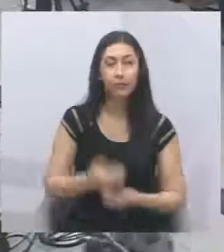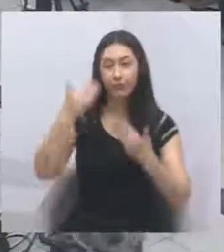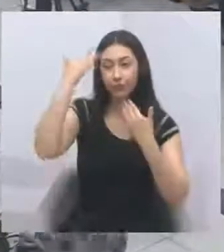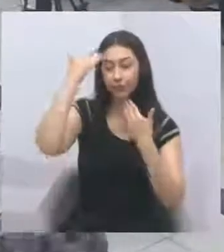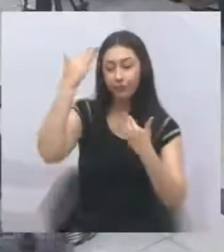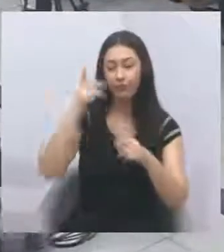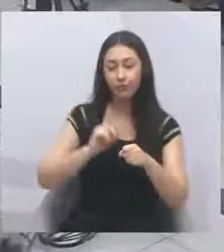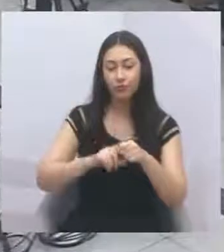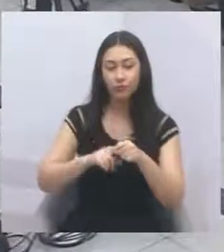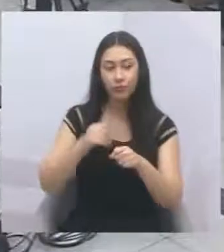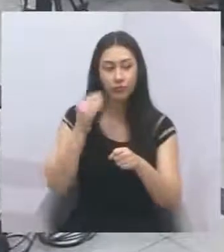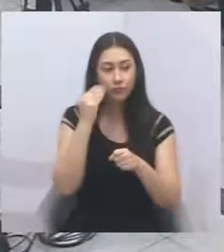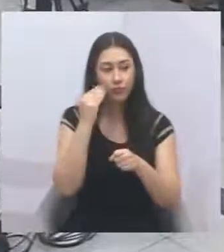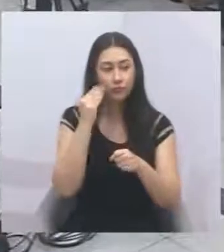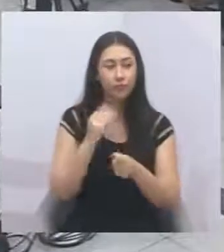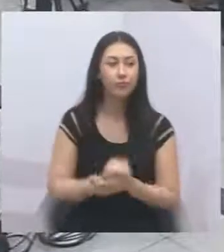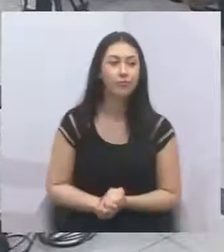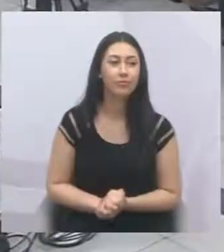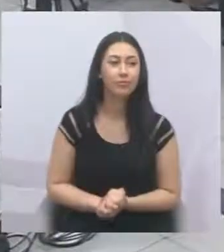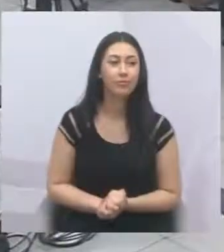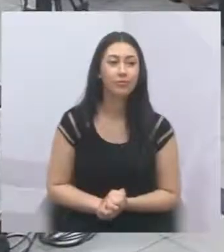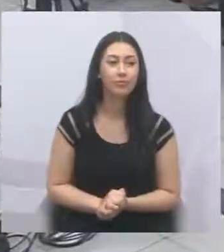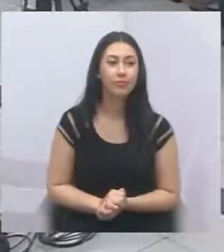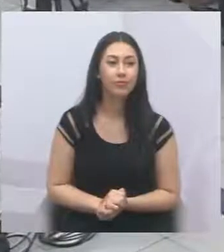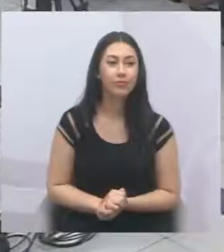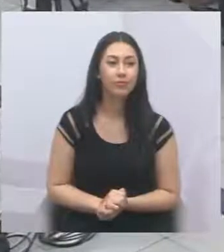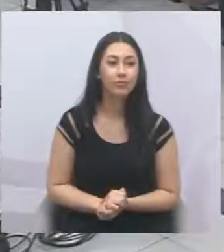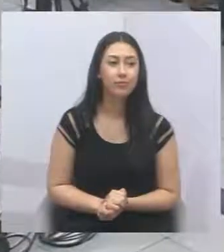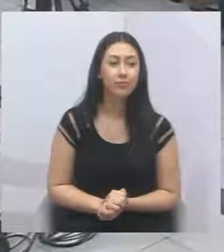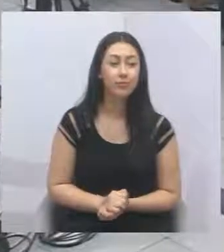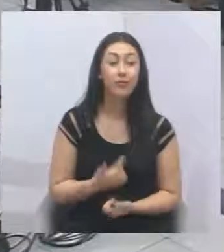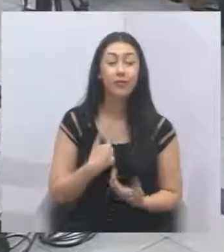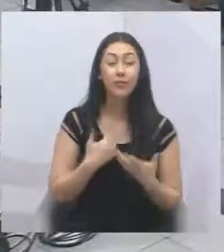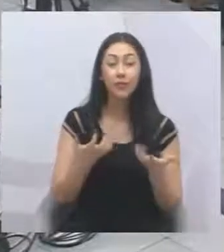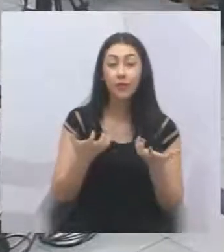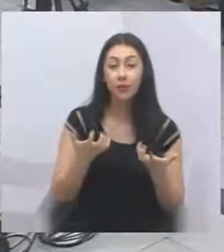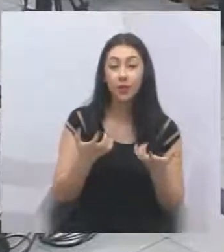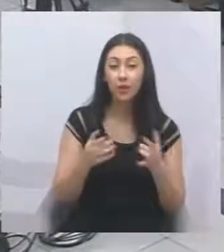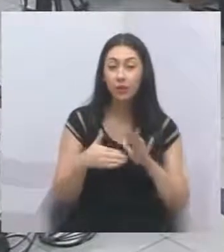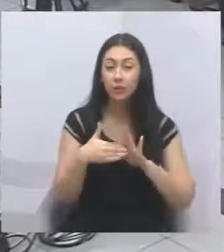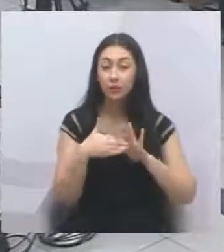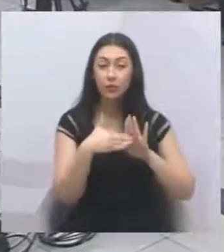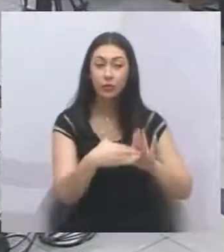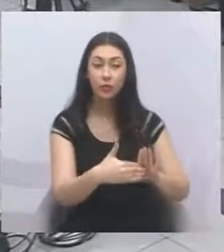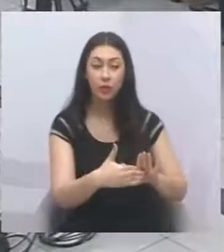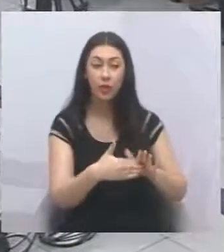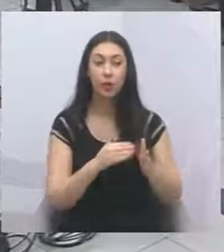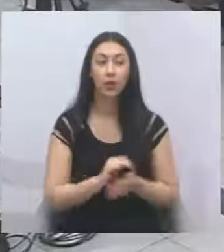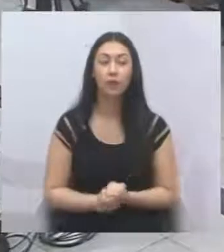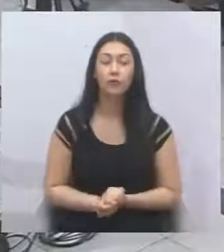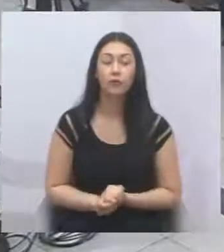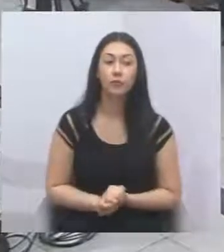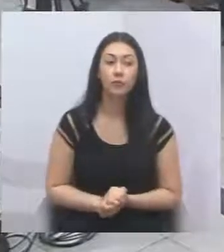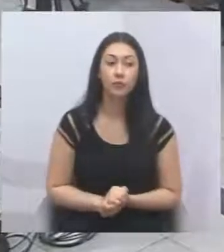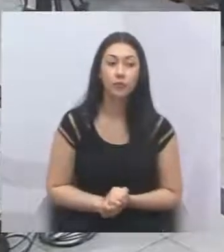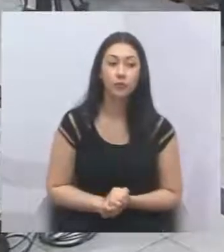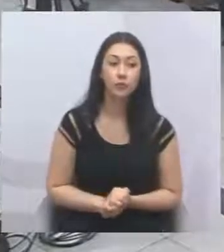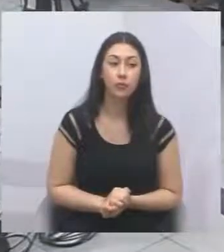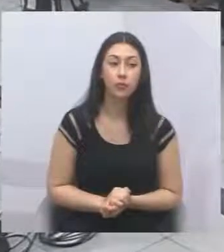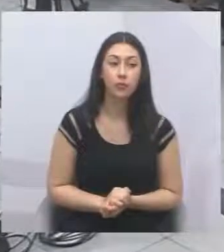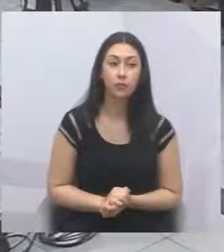Obrigado. Senhor presidente, esse está alto. Eu quero aqui somar ao vereador Valmir